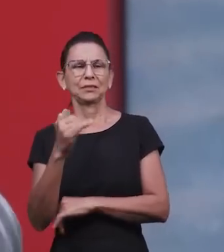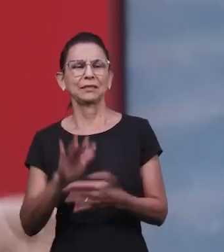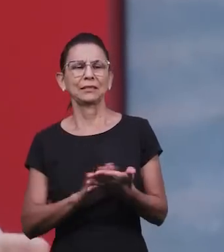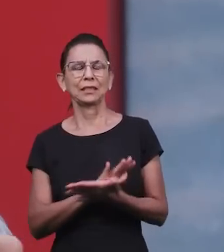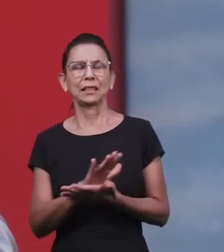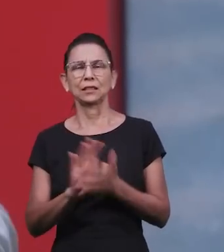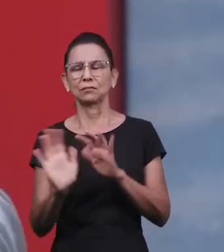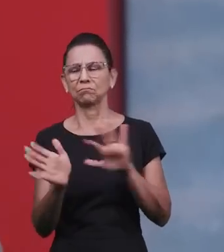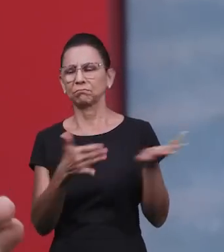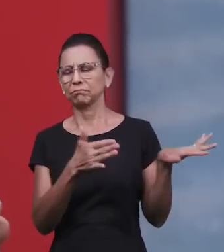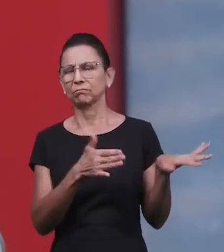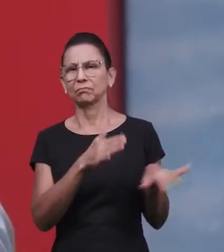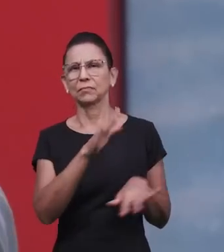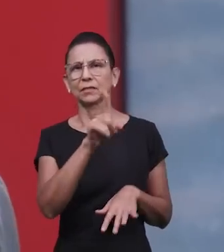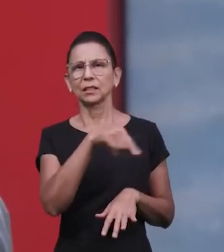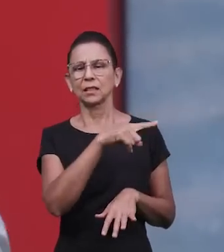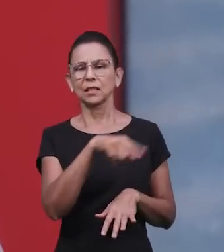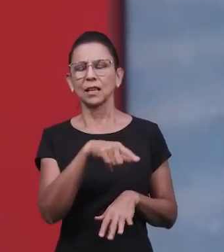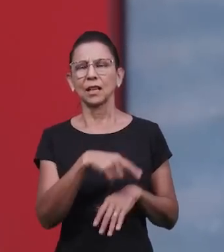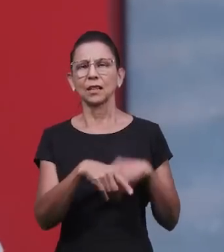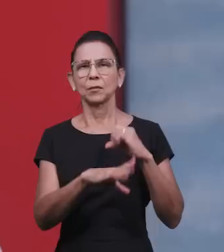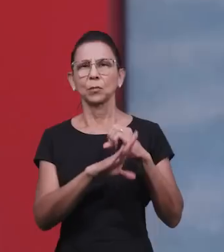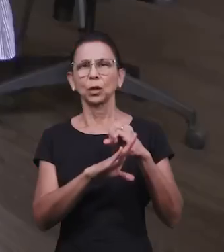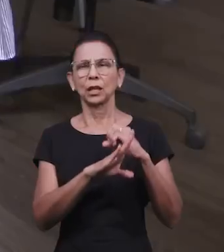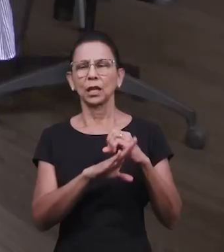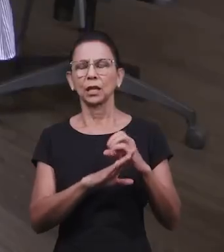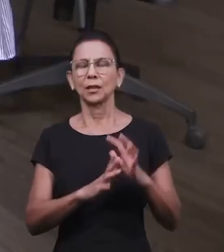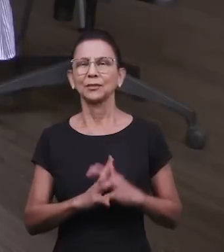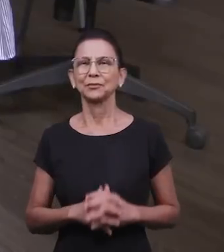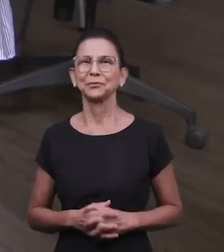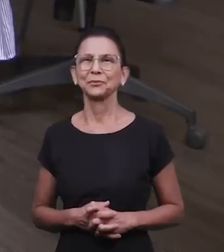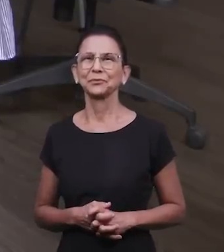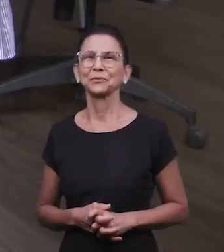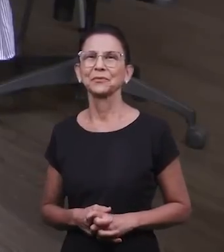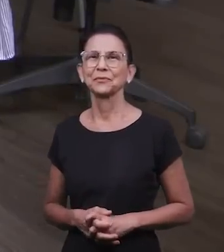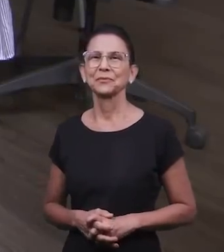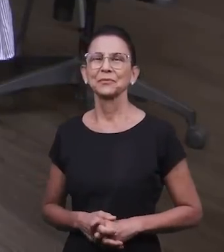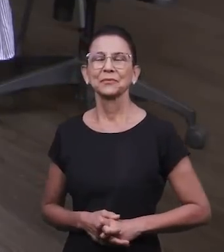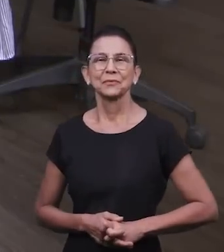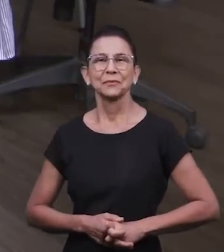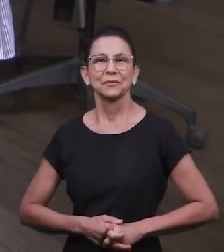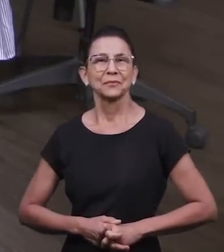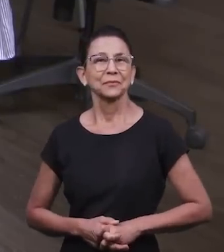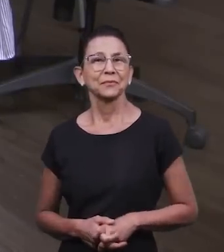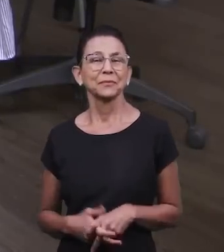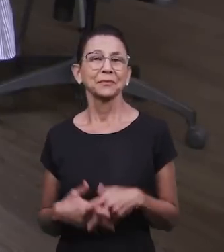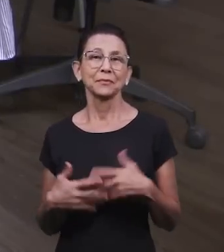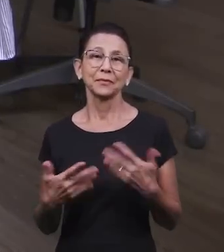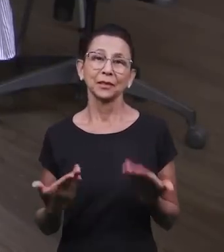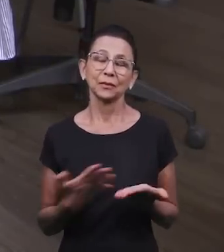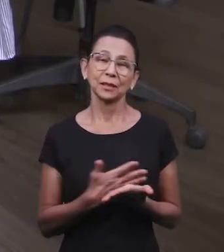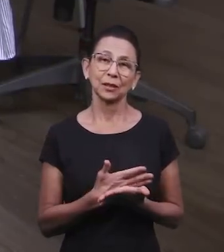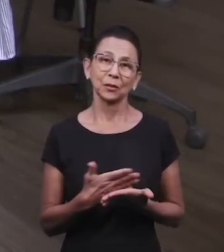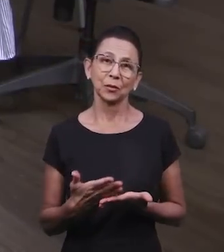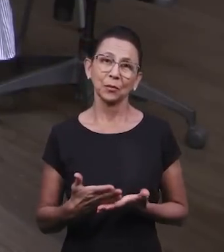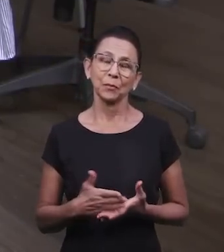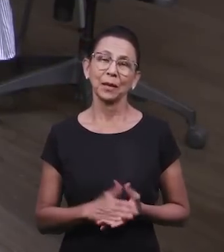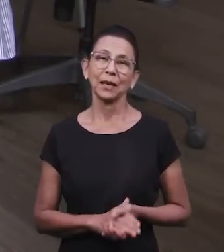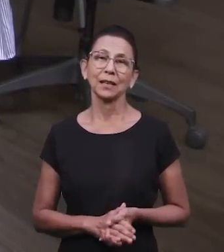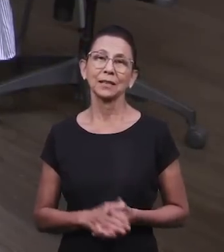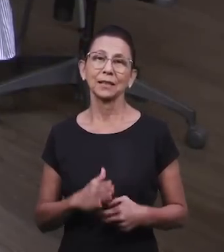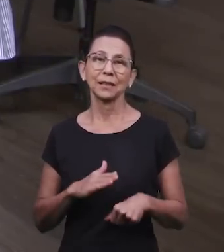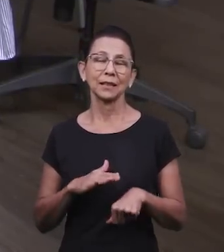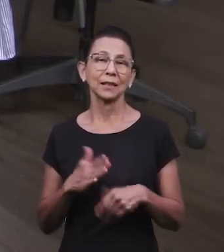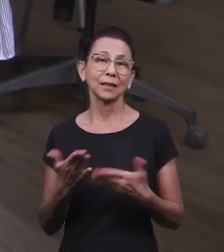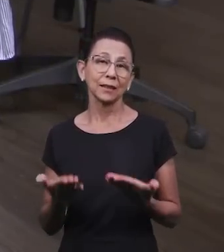ter proveito nenhum, você já sabe, né? Você deixa de seguir. E aí você começa a restringir e ganhar tempo, como até o caso da Sara, que